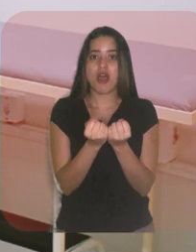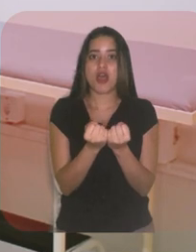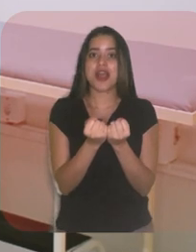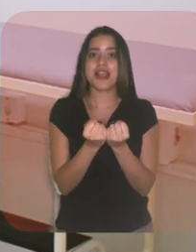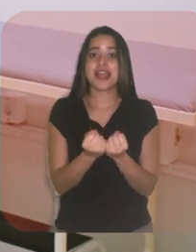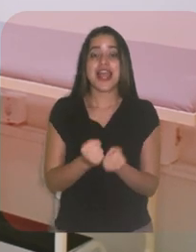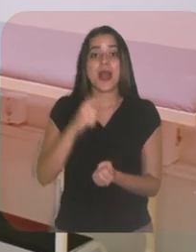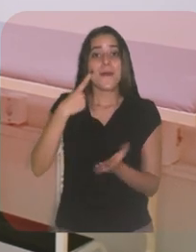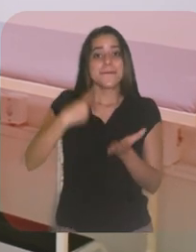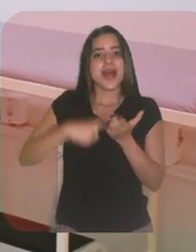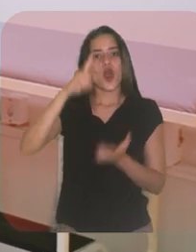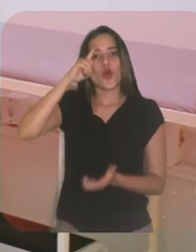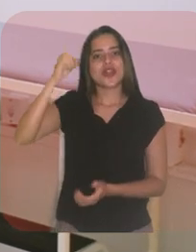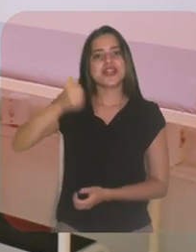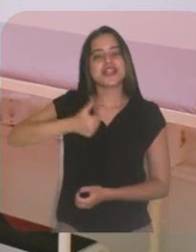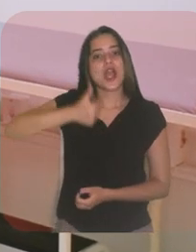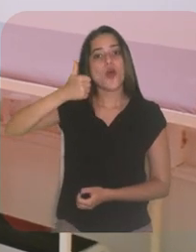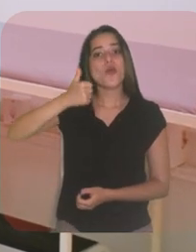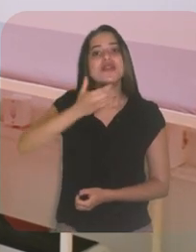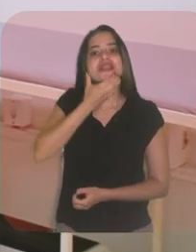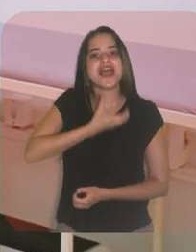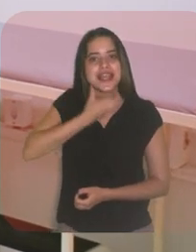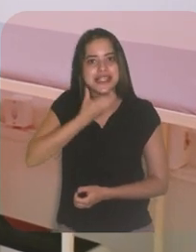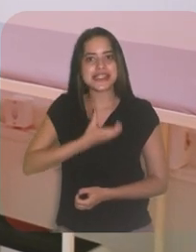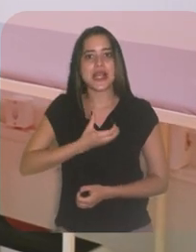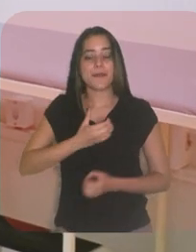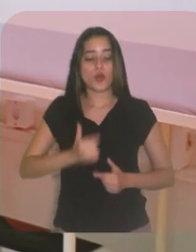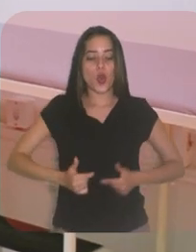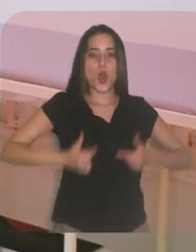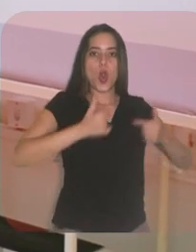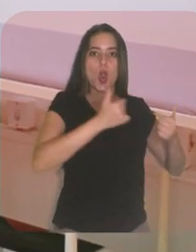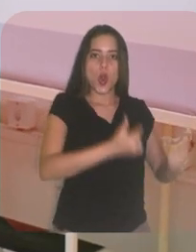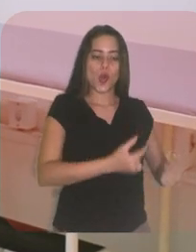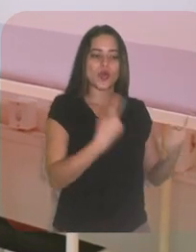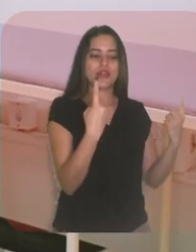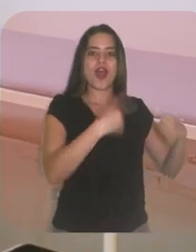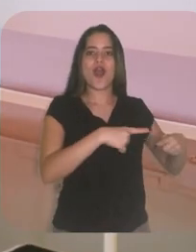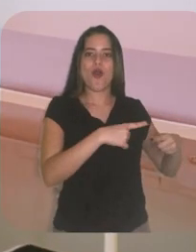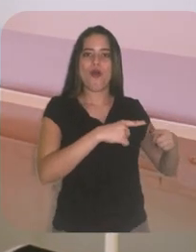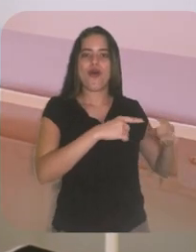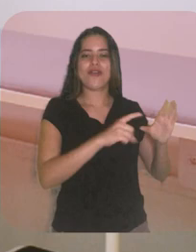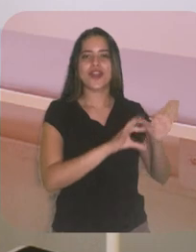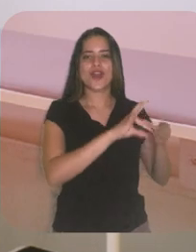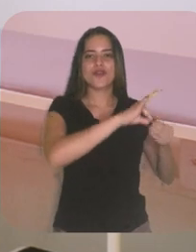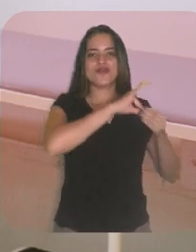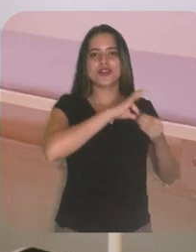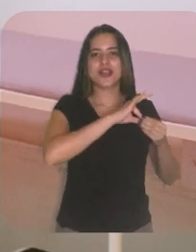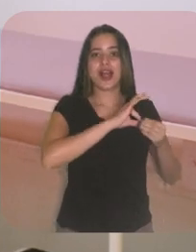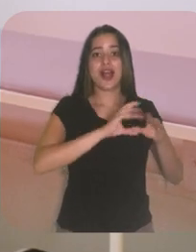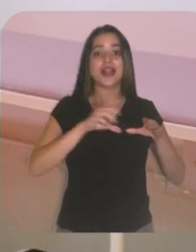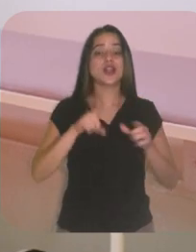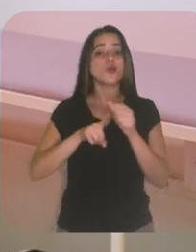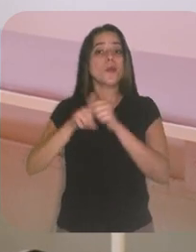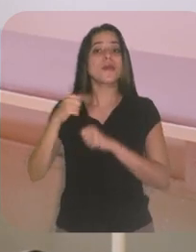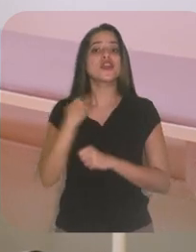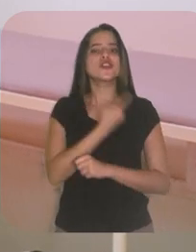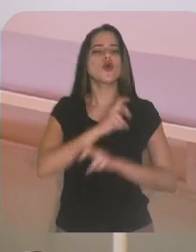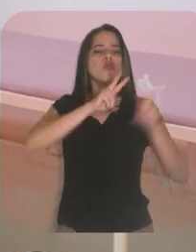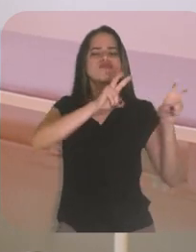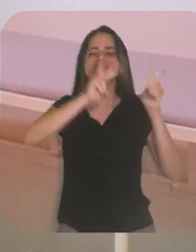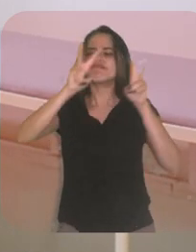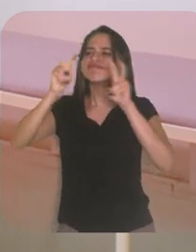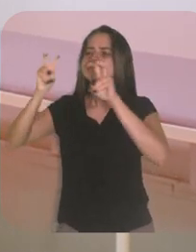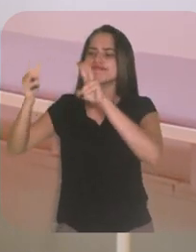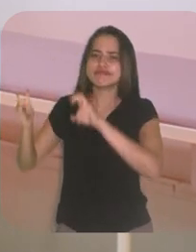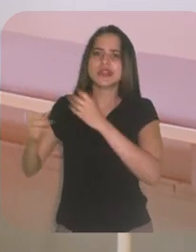definiu o dia 1 de dezembro como o dia de luta internacional contra o vírus da AIDS esse mês vamos falar de vários